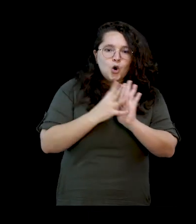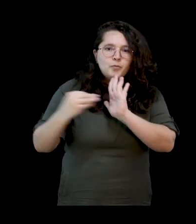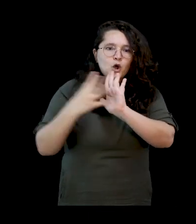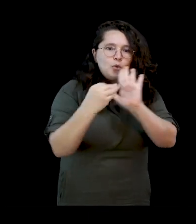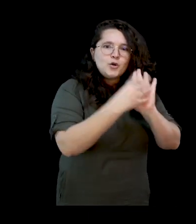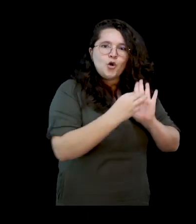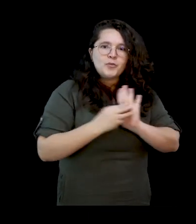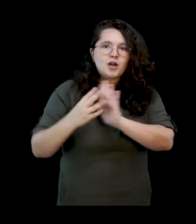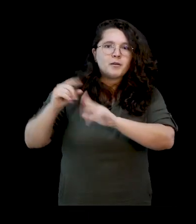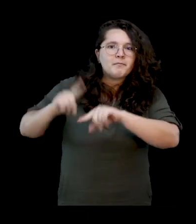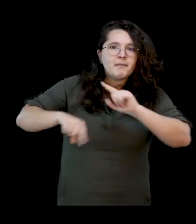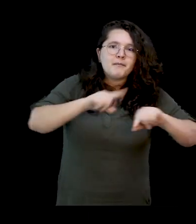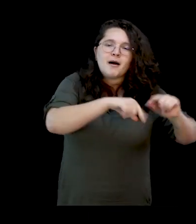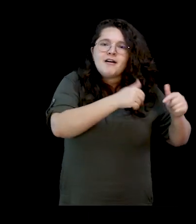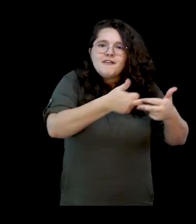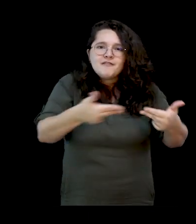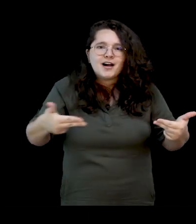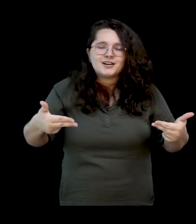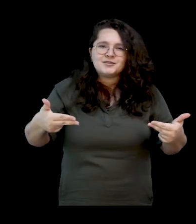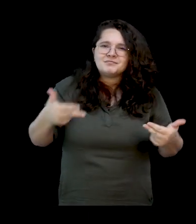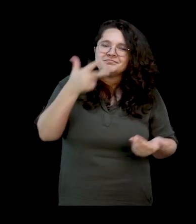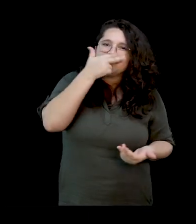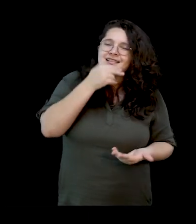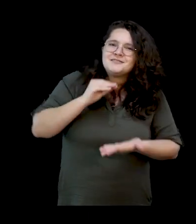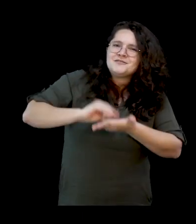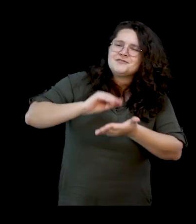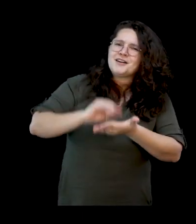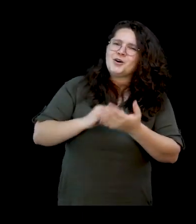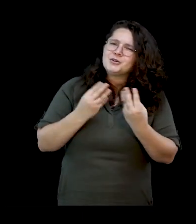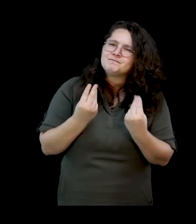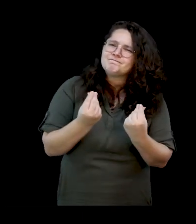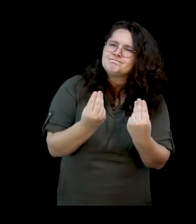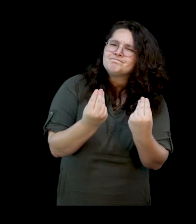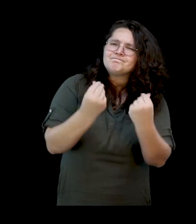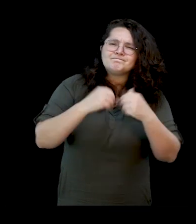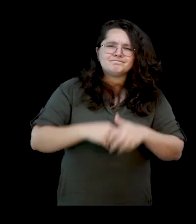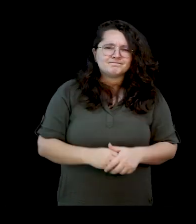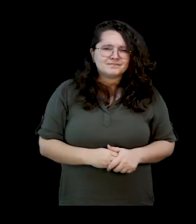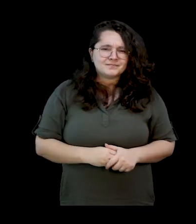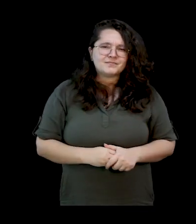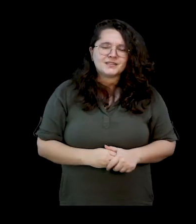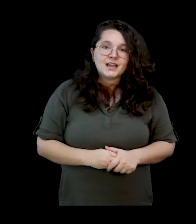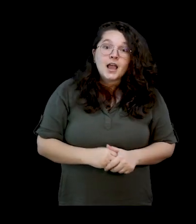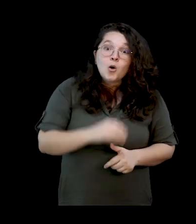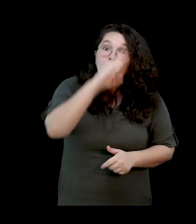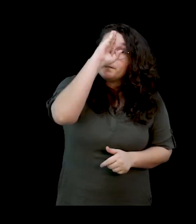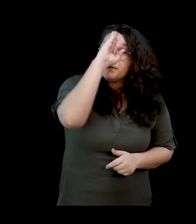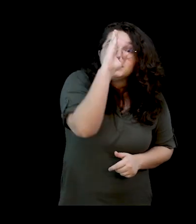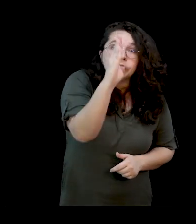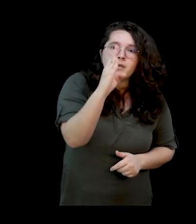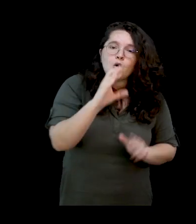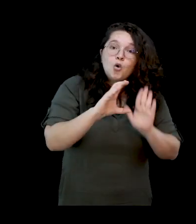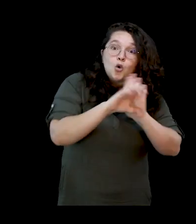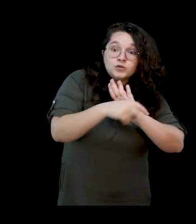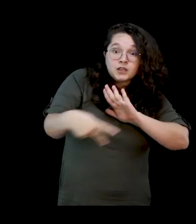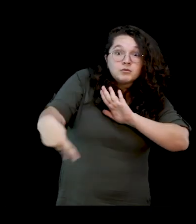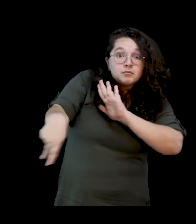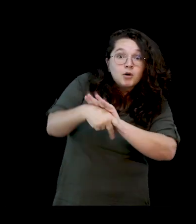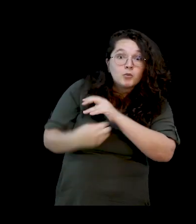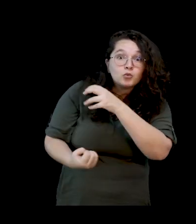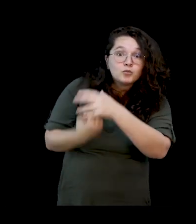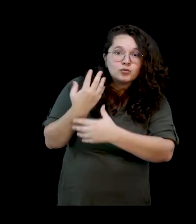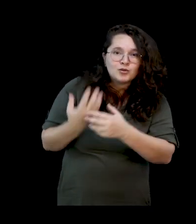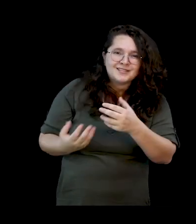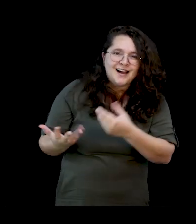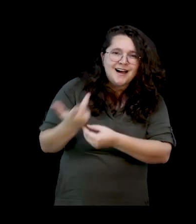este sujeito que deveria ser, do ponto de vista de um autor como Zimmel, vamos dizer assim, o ponto de partida, o ponto matricial